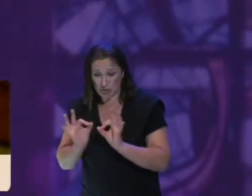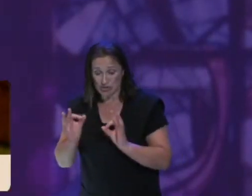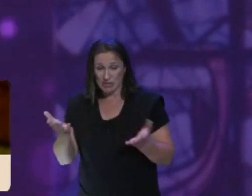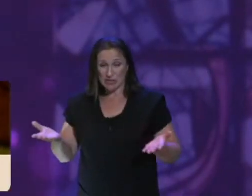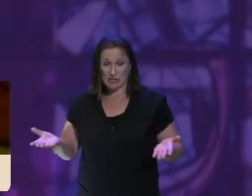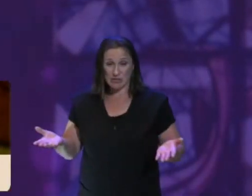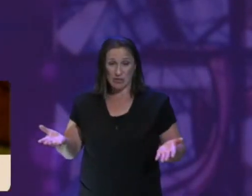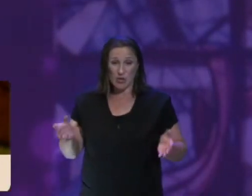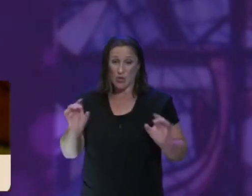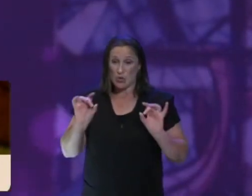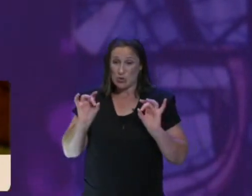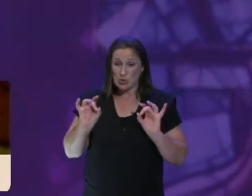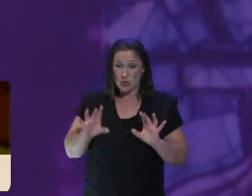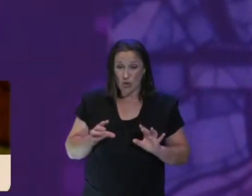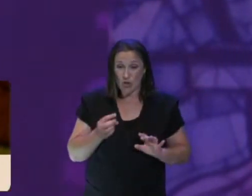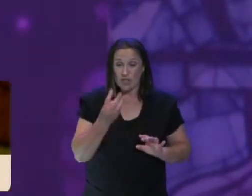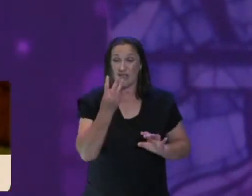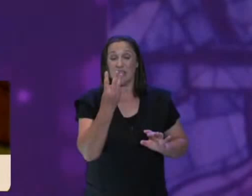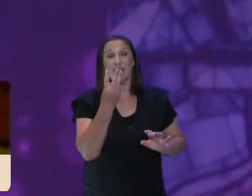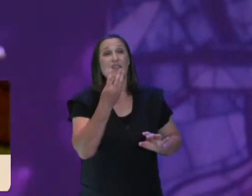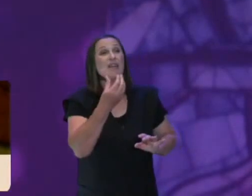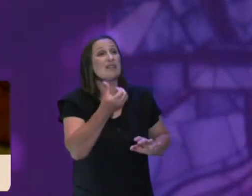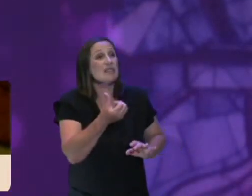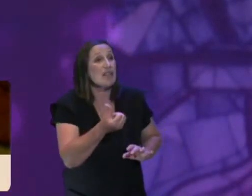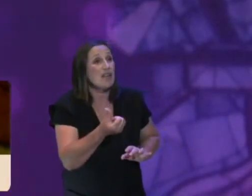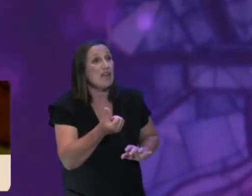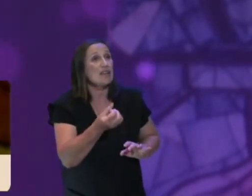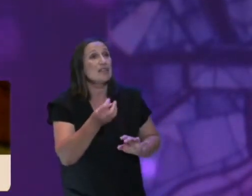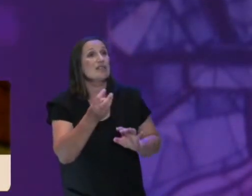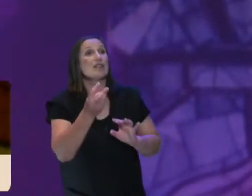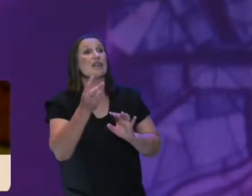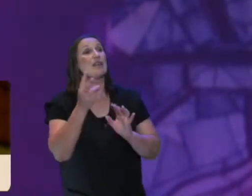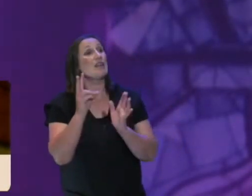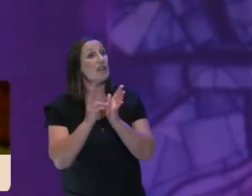só alcancei 36 pessoas,